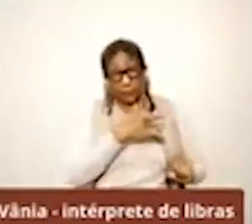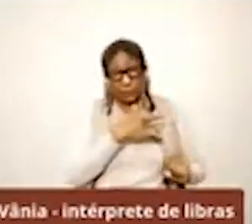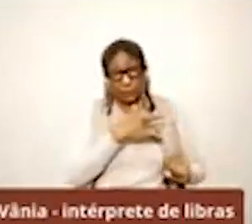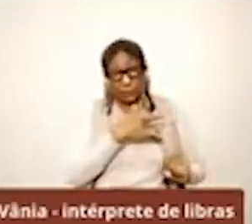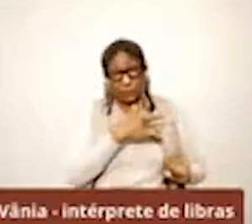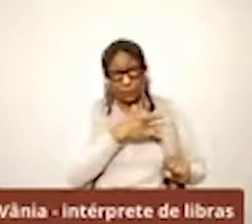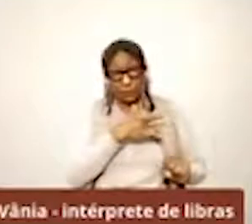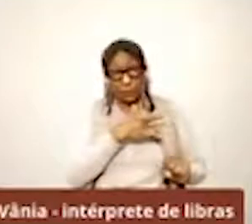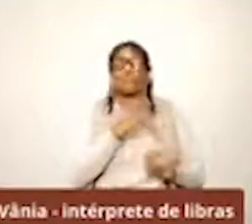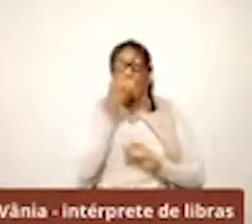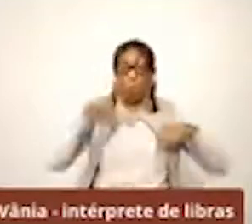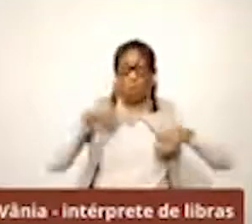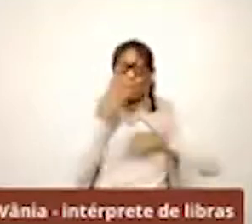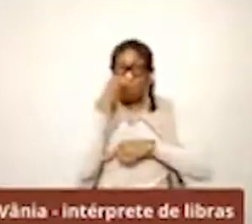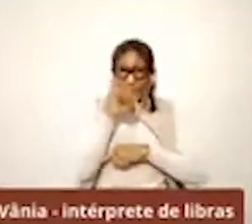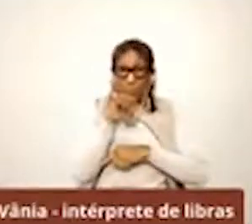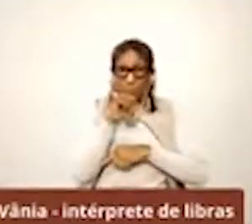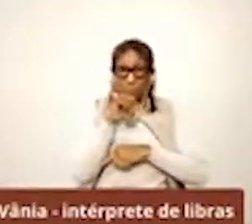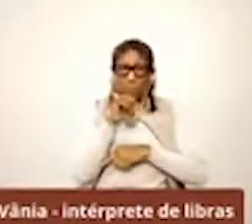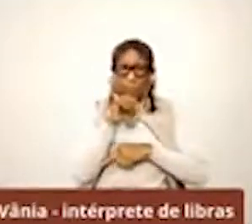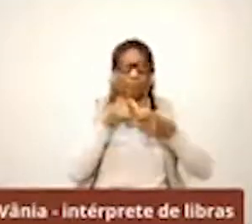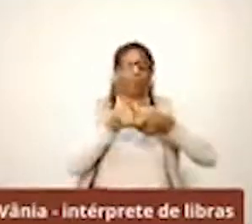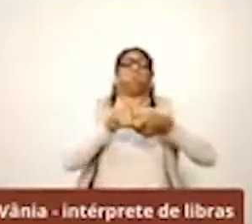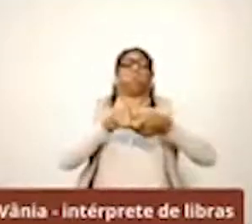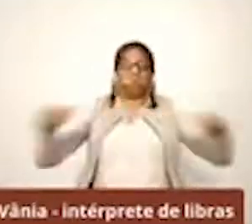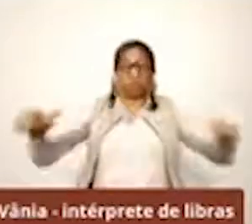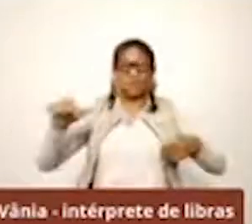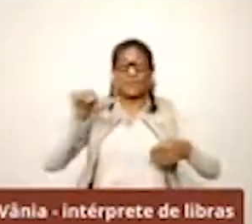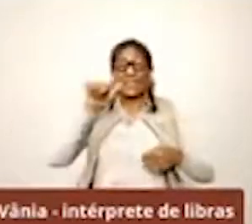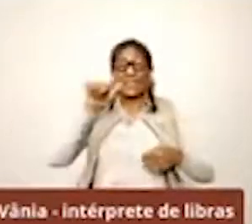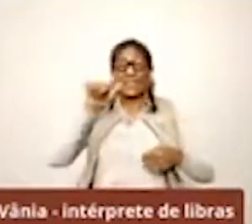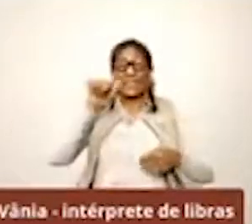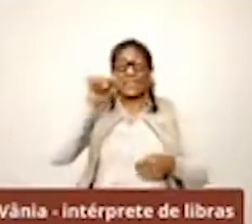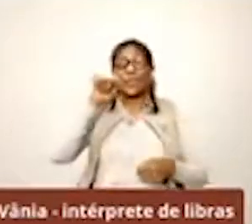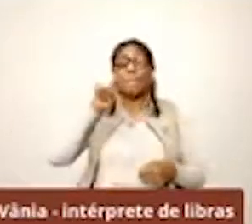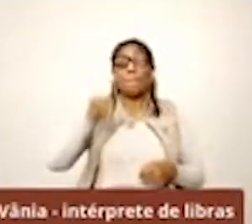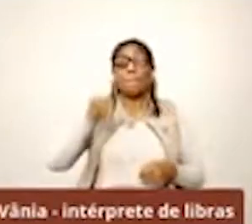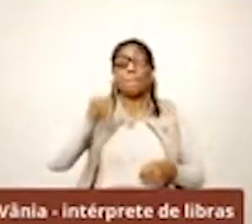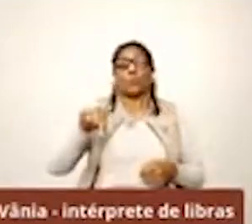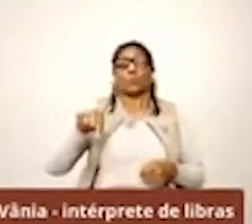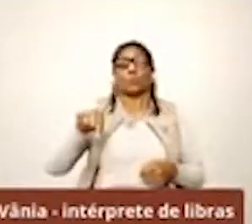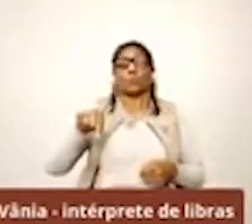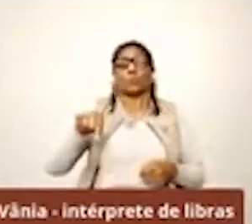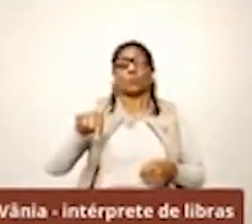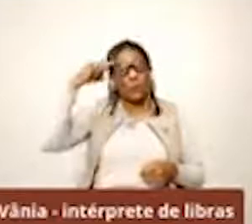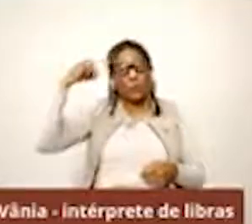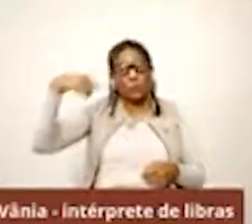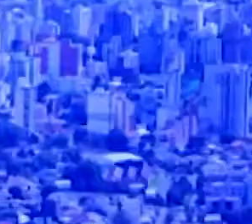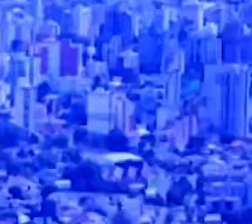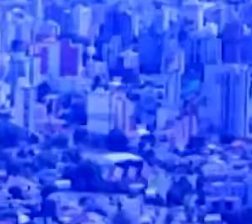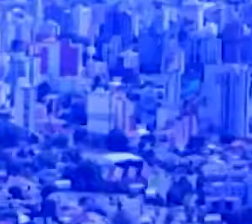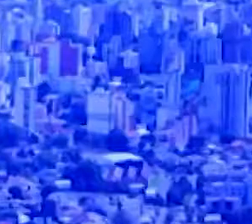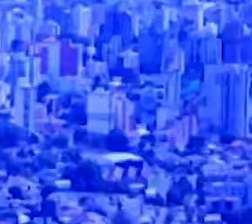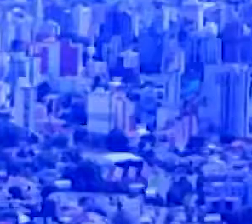de 7.000 exames diários do exame